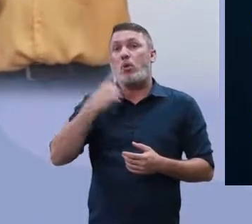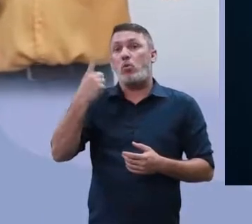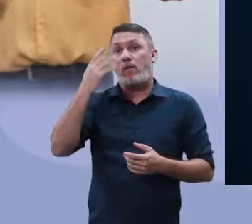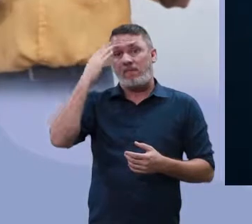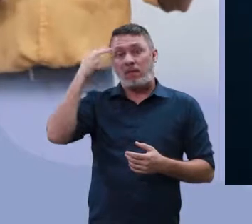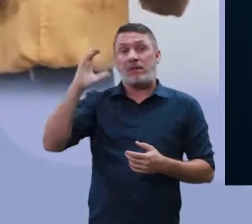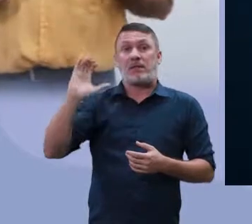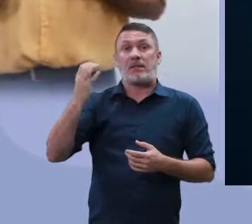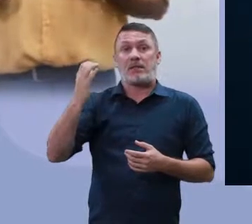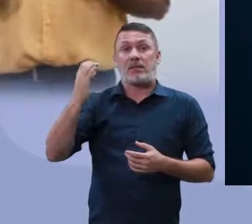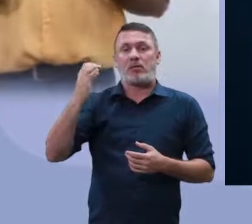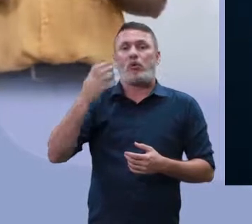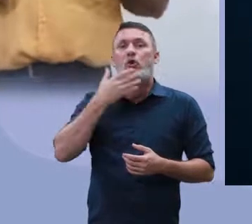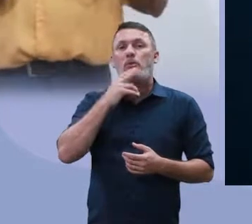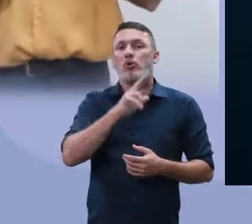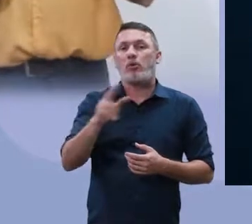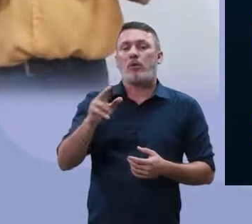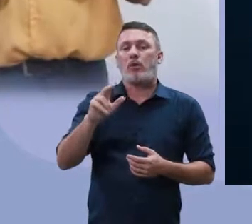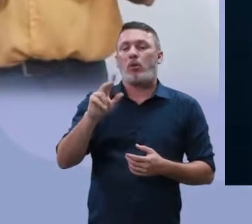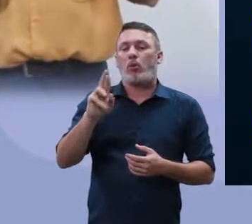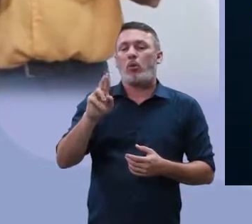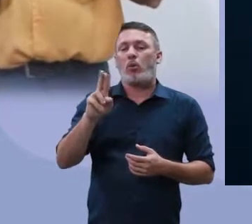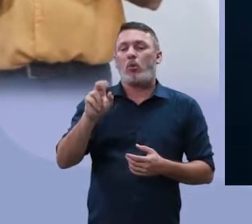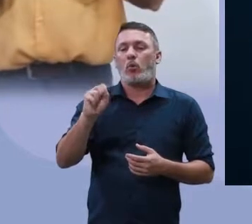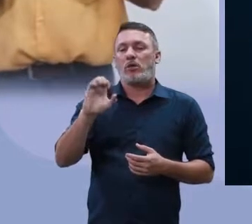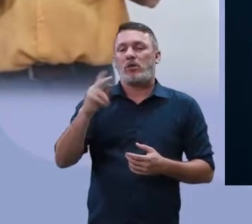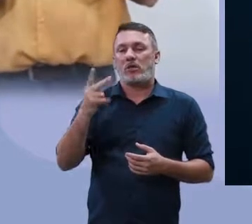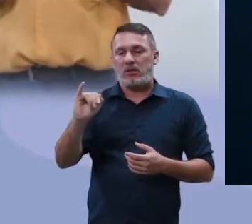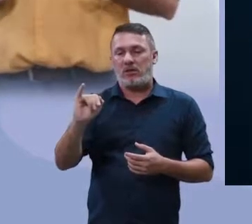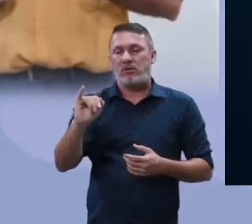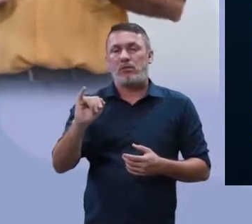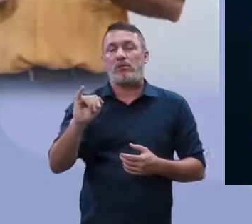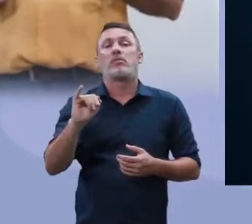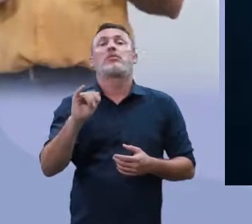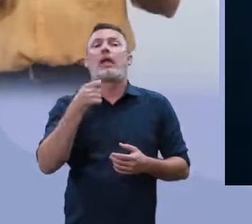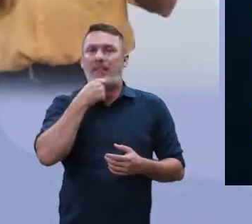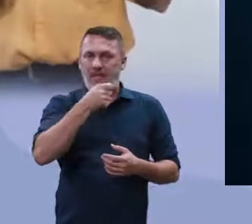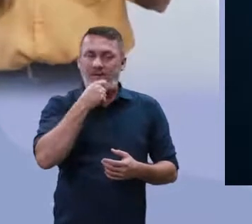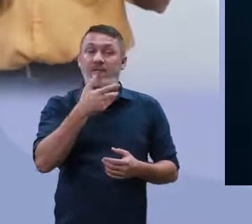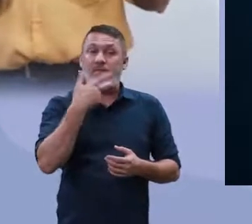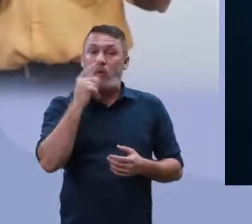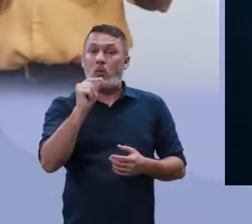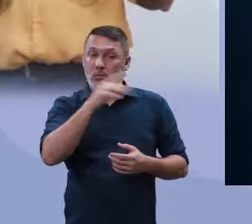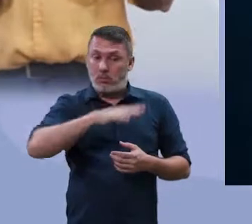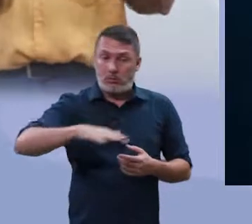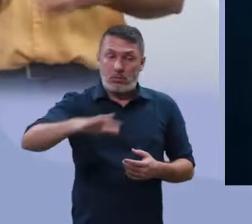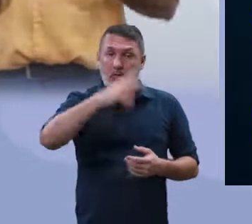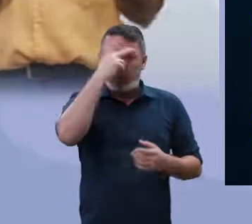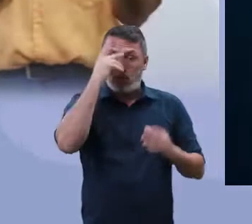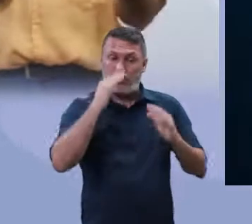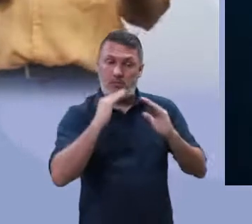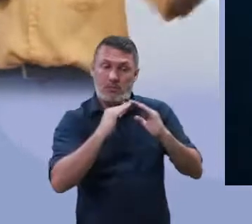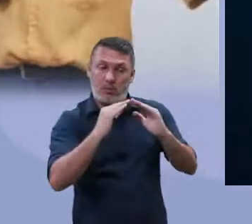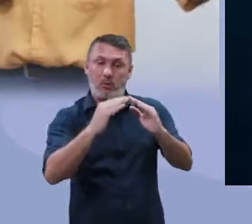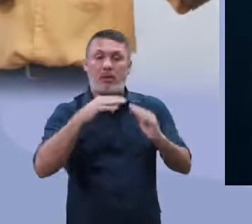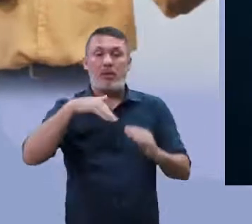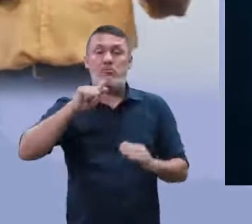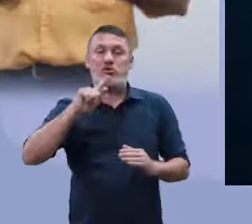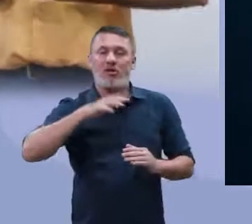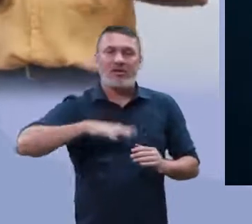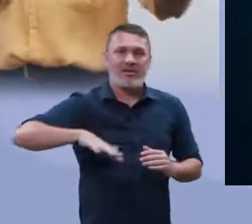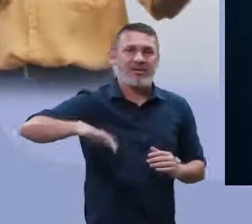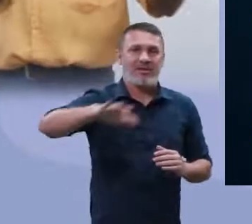né, nobre Augusto Rusk, ele, em uma entrevista, disse o seguinte para moradores no entorno de